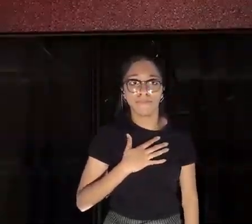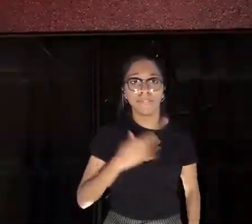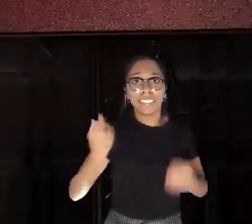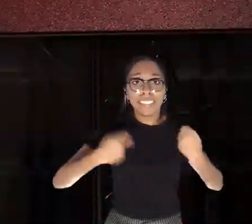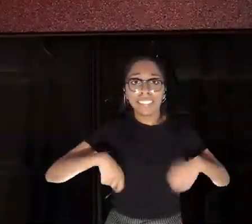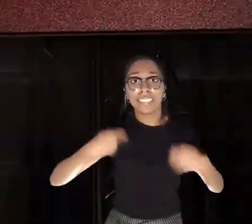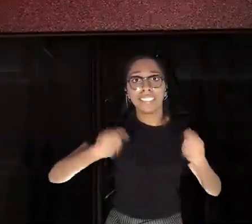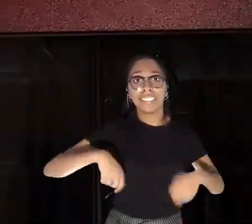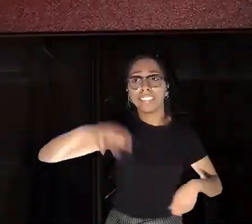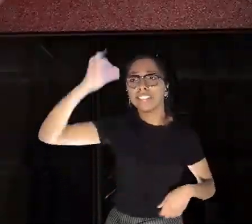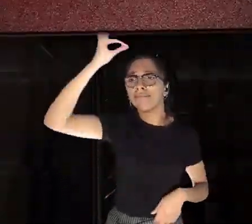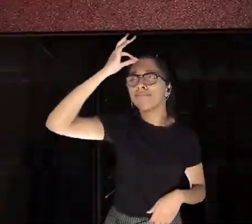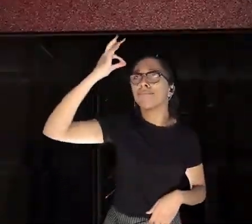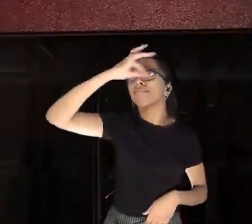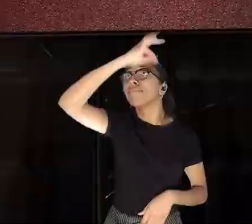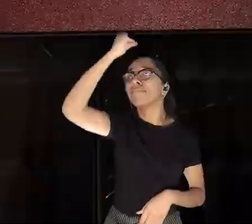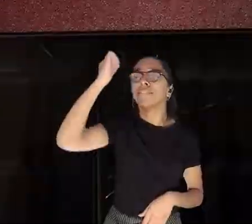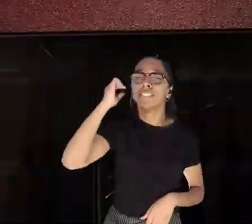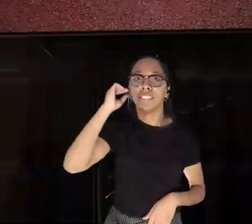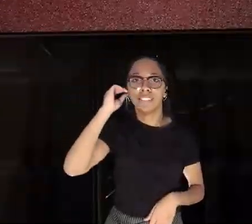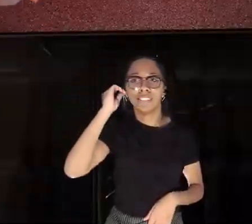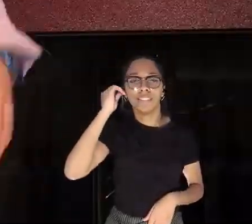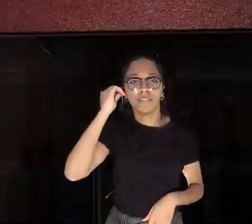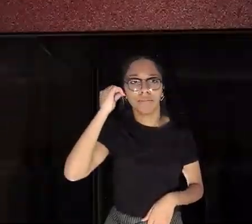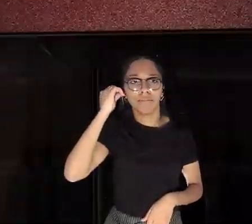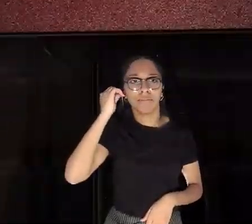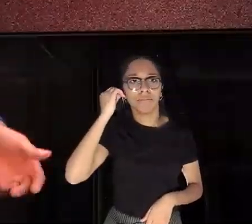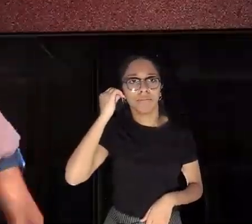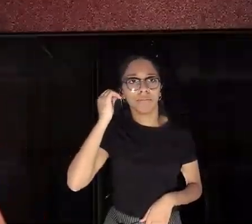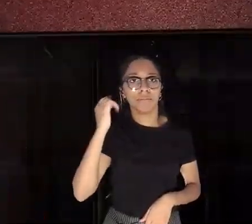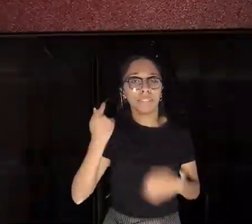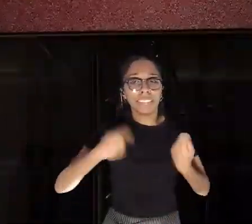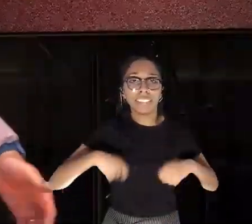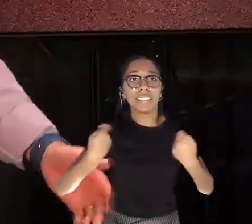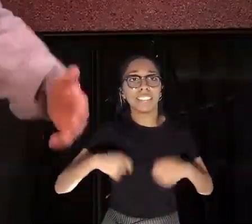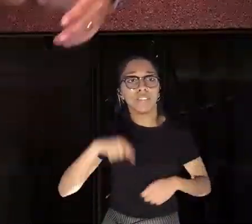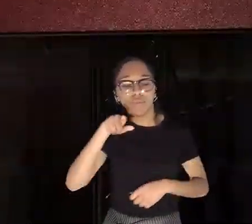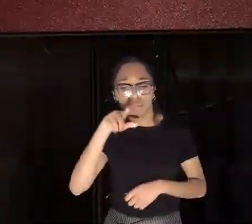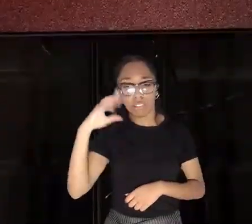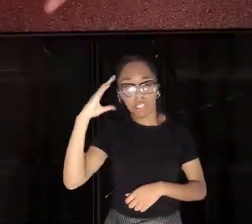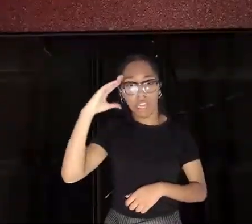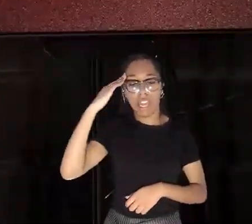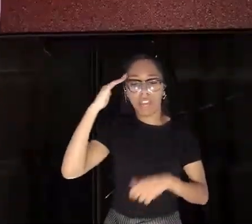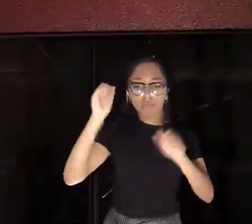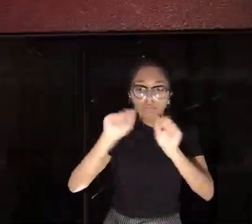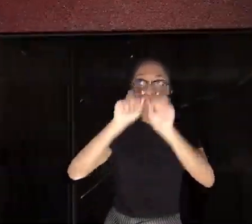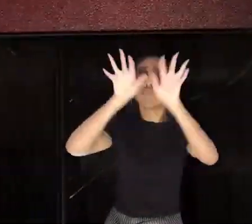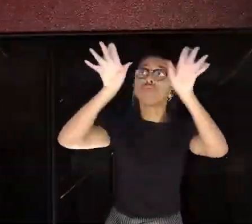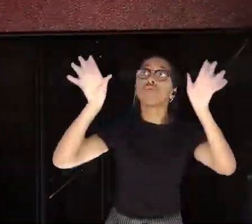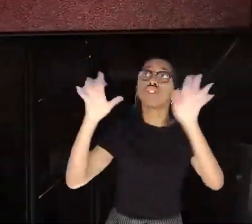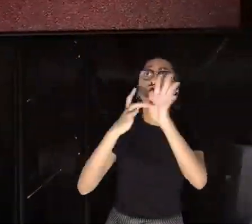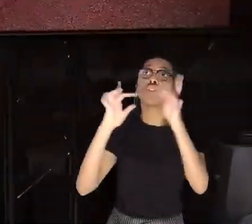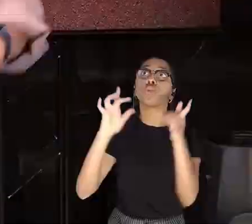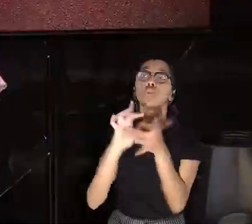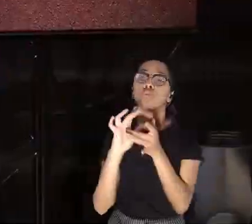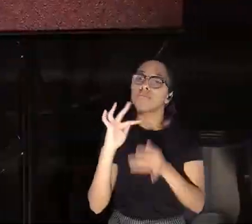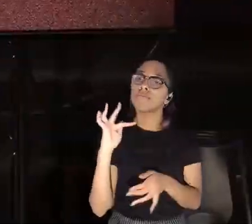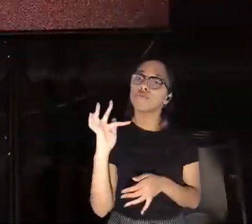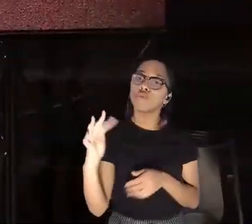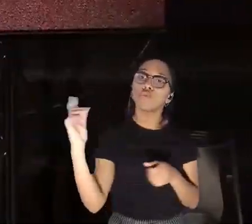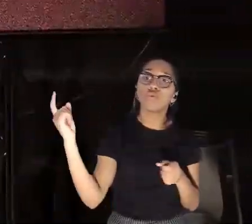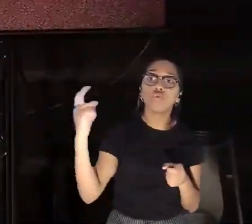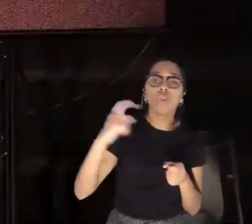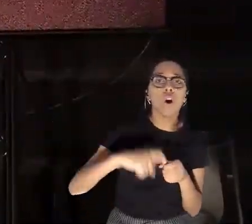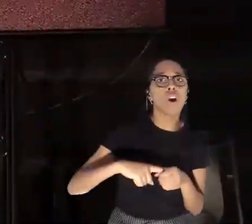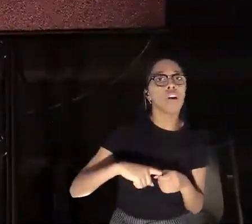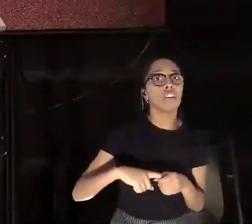voltando. Sem o Espírito você banaliza a volta de Jesus. Sem o Espírito você vive uma vida solta, esquecendo que a qualquer momento ele